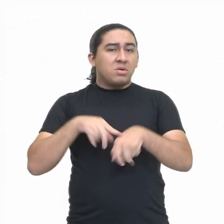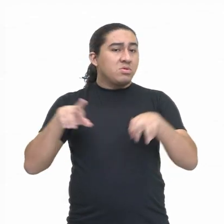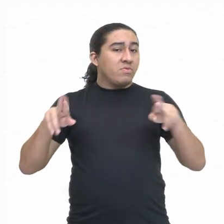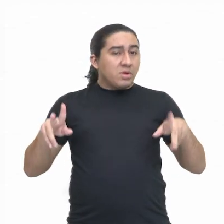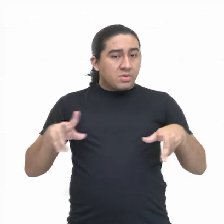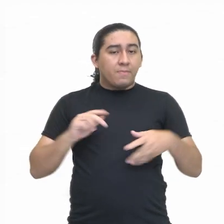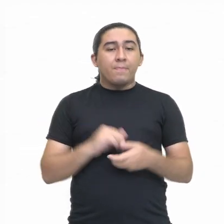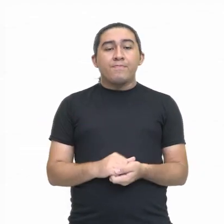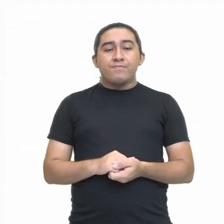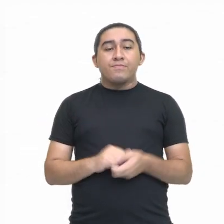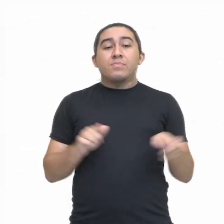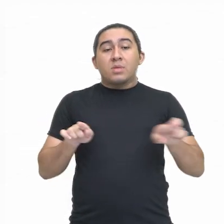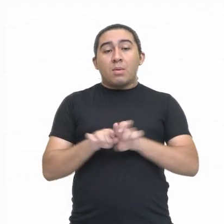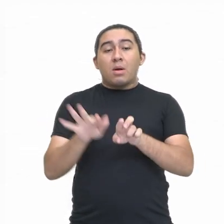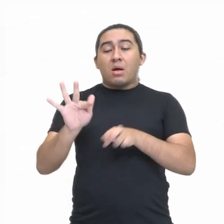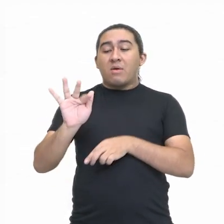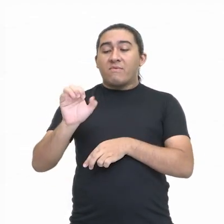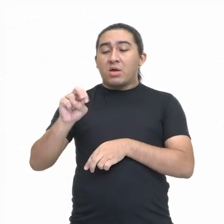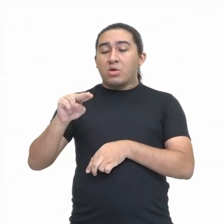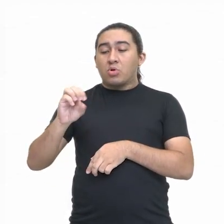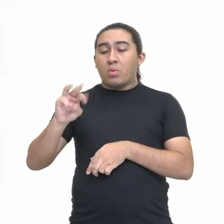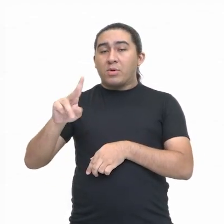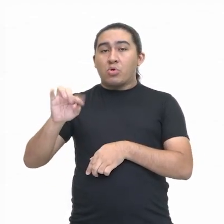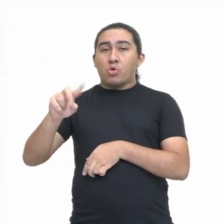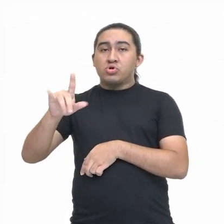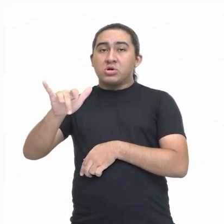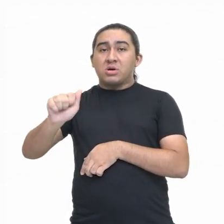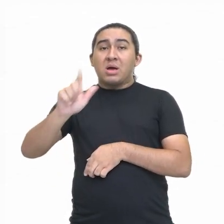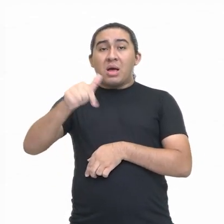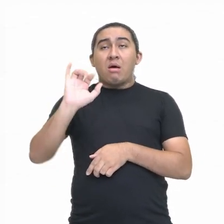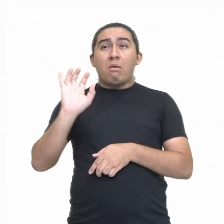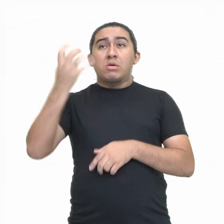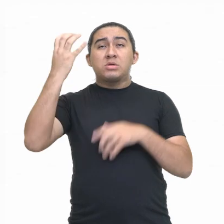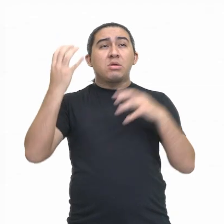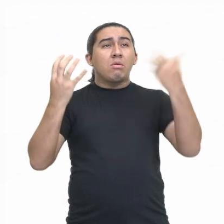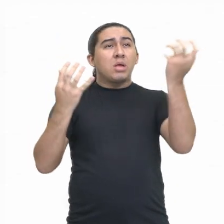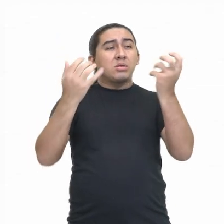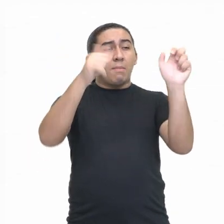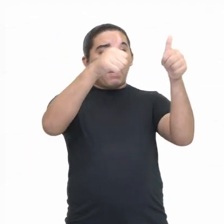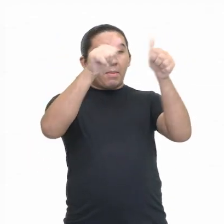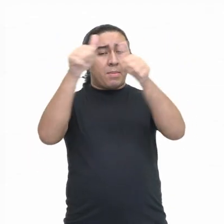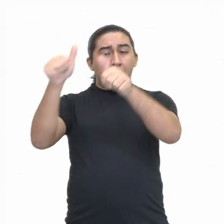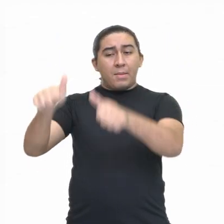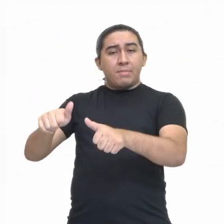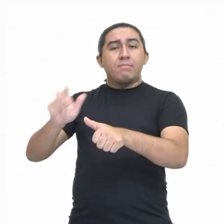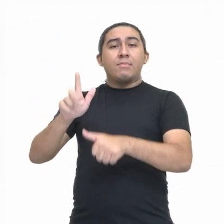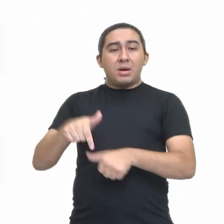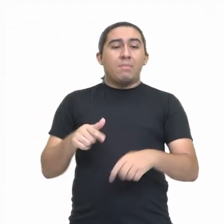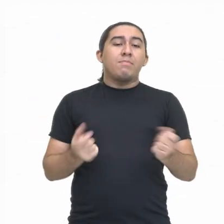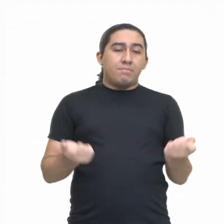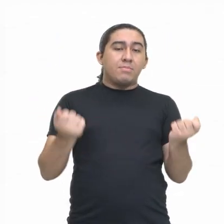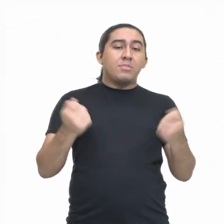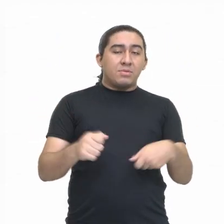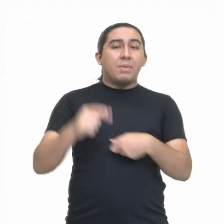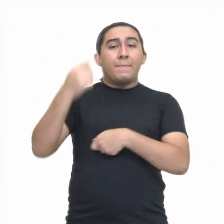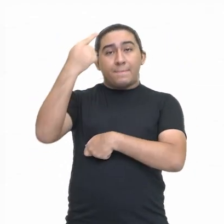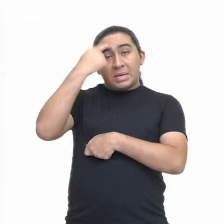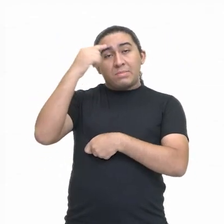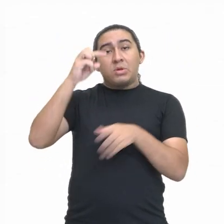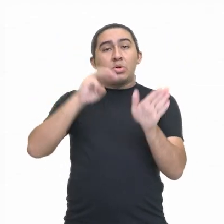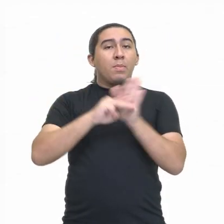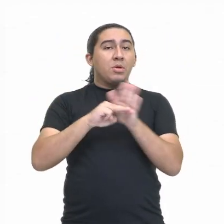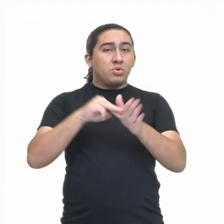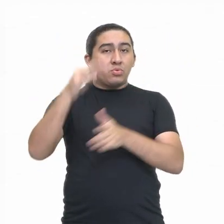momentos. A fenomenologia, então olhamos para os fenômenos em nossa volta. Então tudo isso aí faz parte do